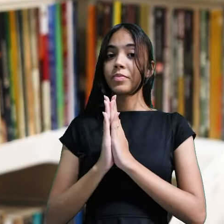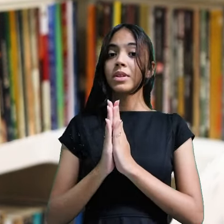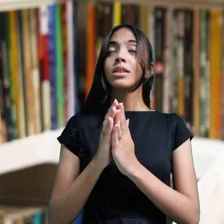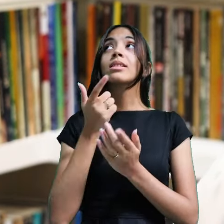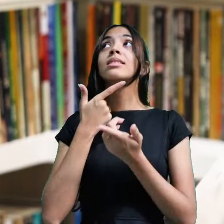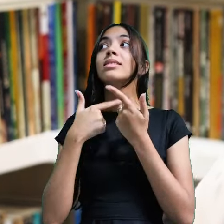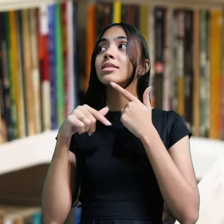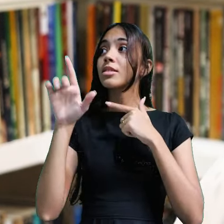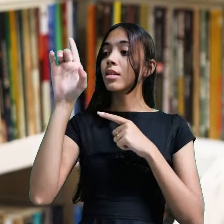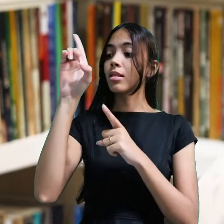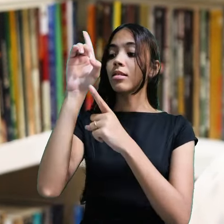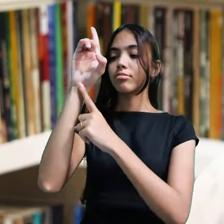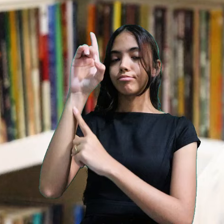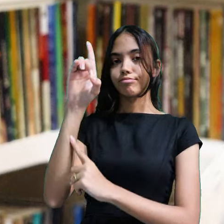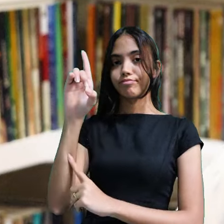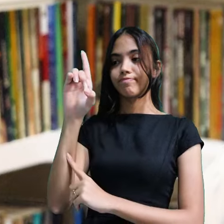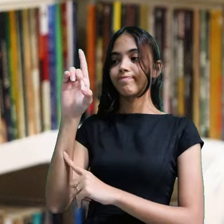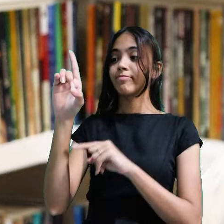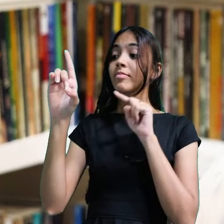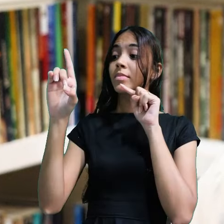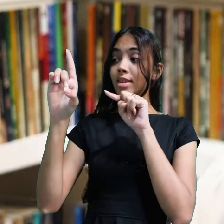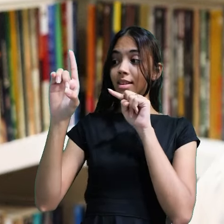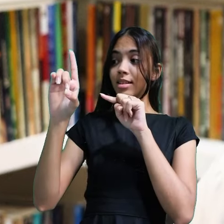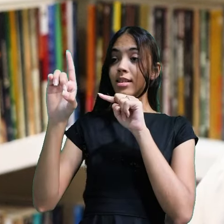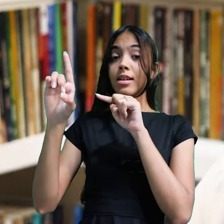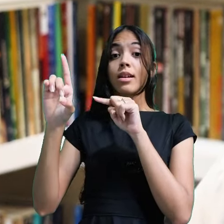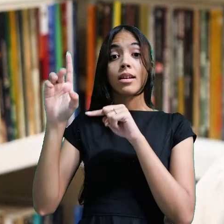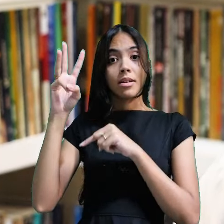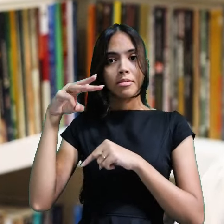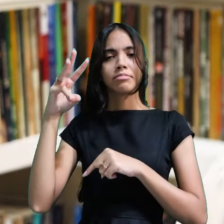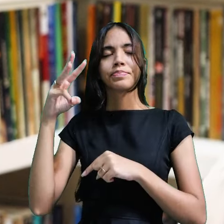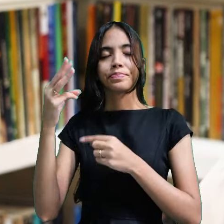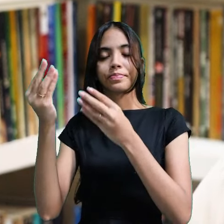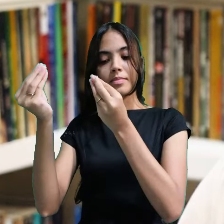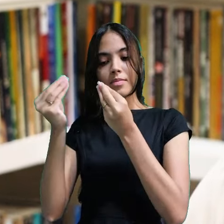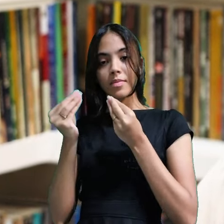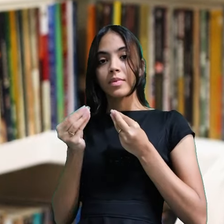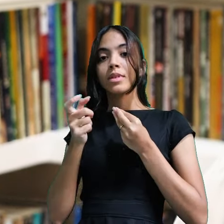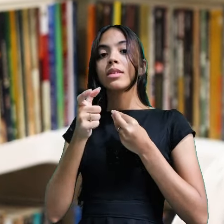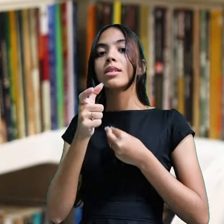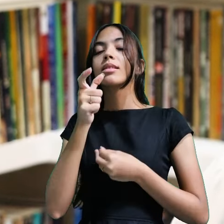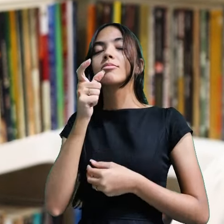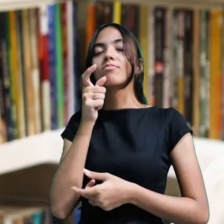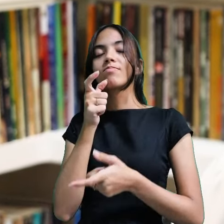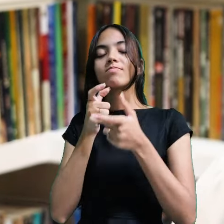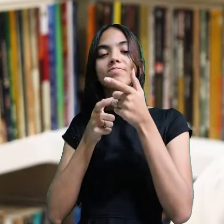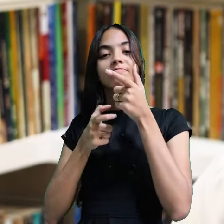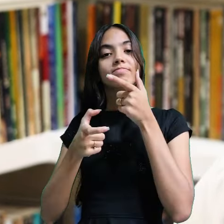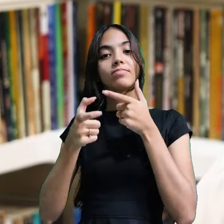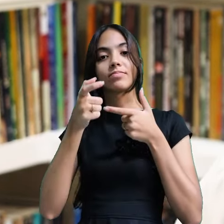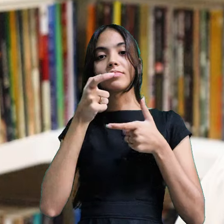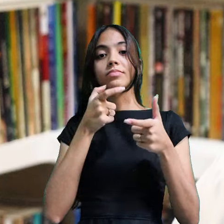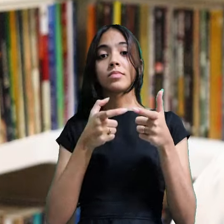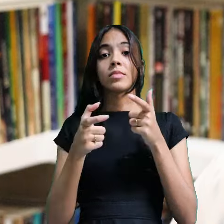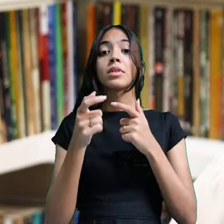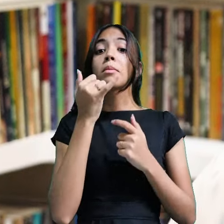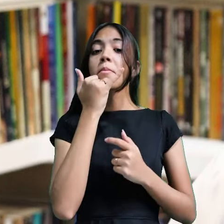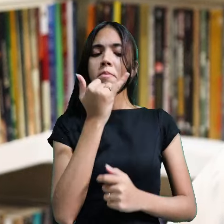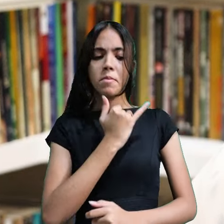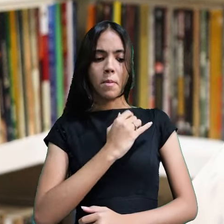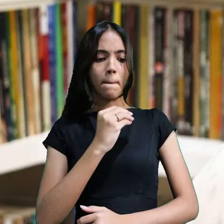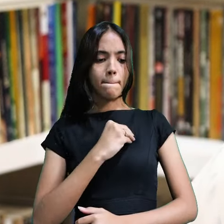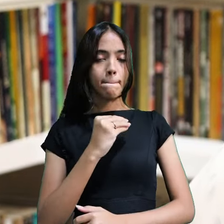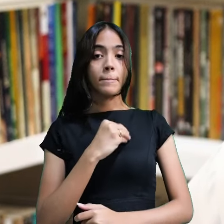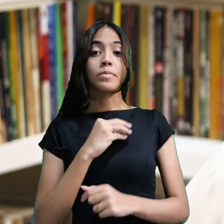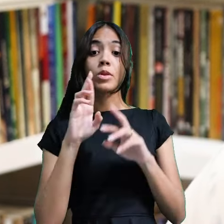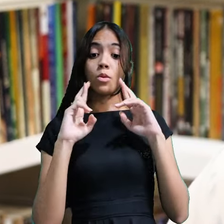vontade e que Ele é quem nos sacia de pão e perdoa os nossos pecados, e que o reino